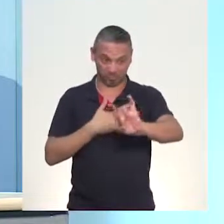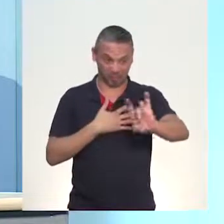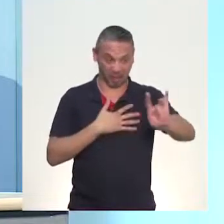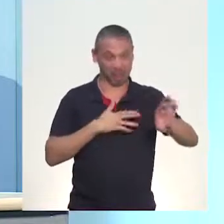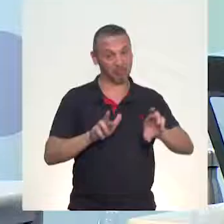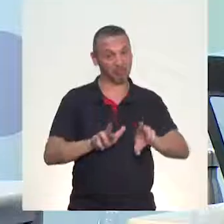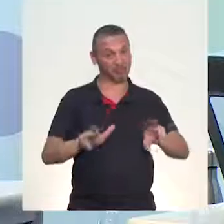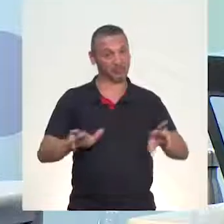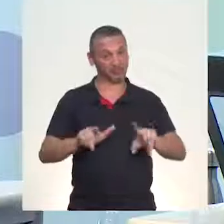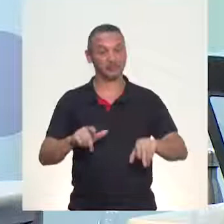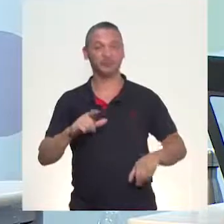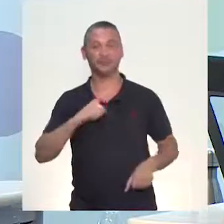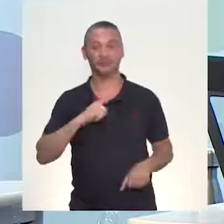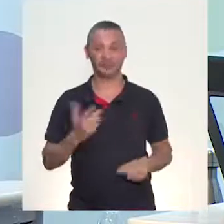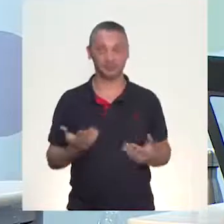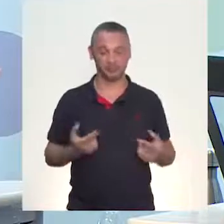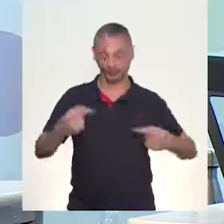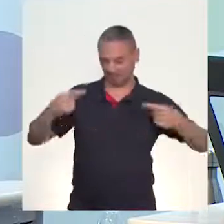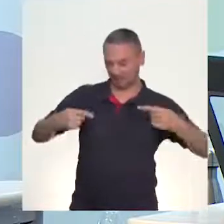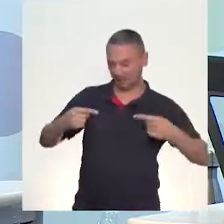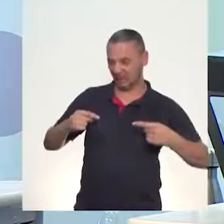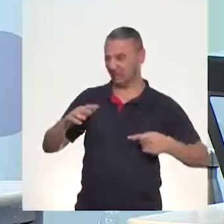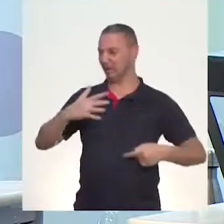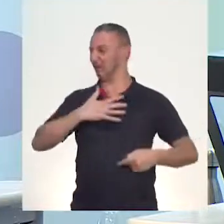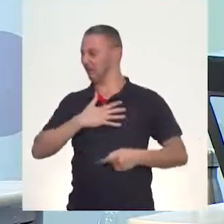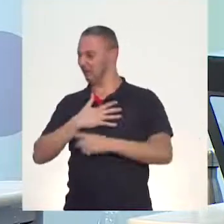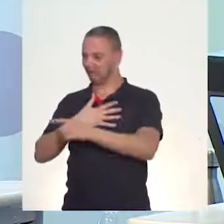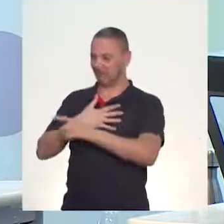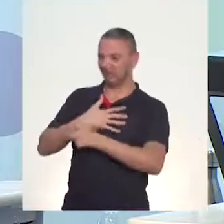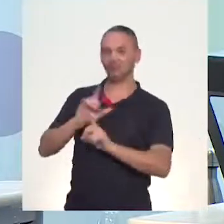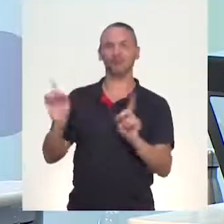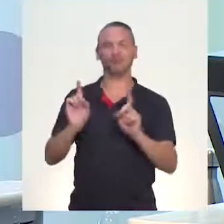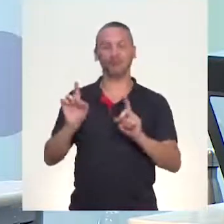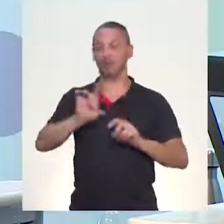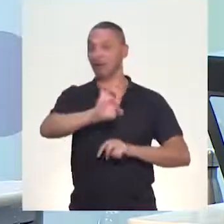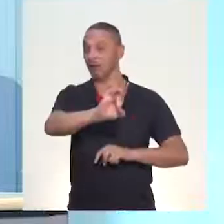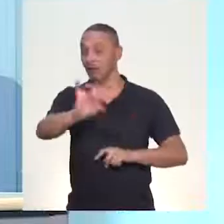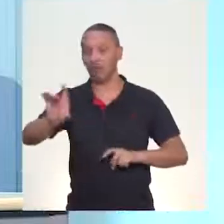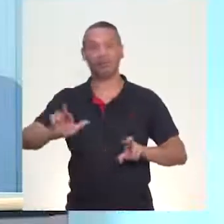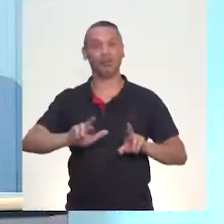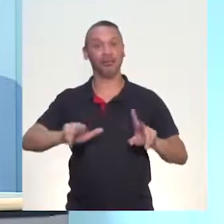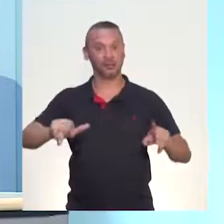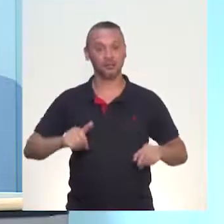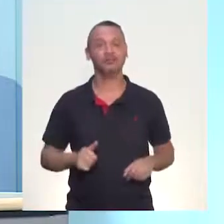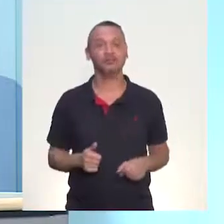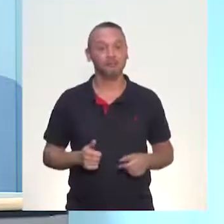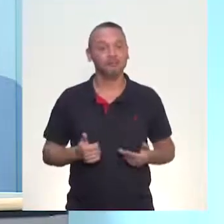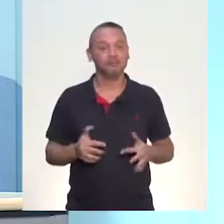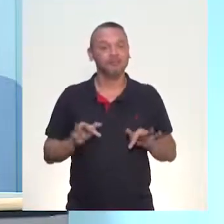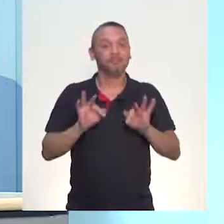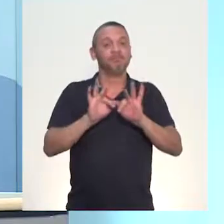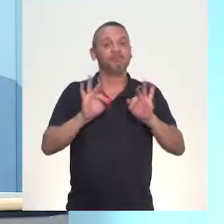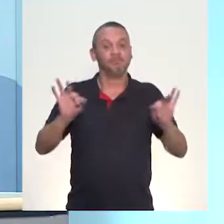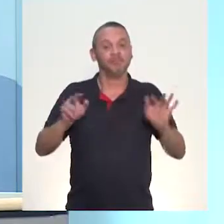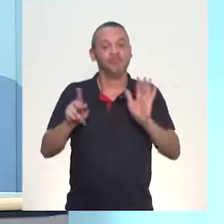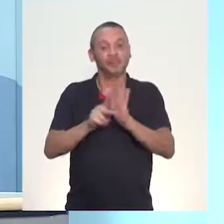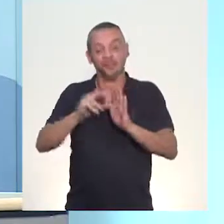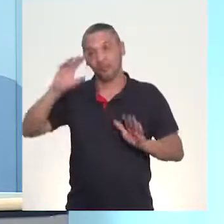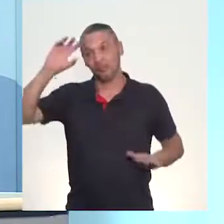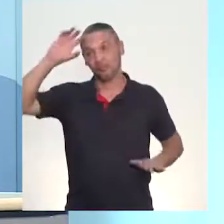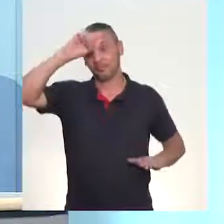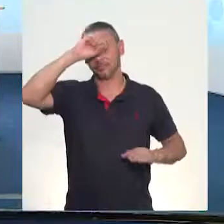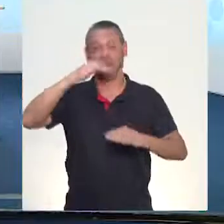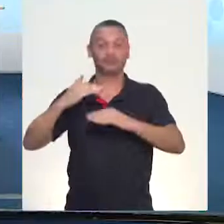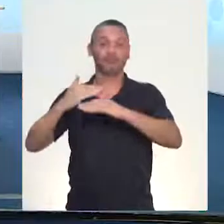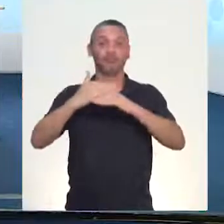um tem o seu, então a gente não pode nem discutir, já que cada um tem o seu, né? Exatamente. E que também é uma frase do senso comum, né? Também. Se a gente